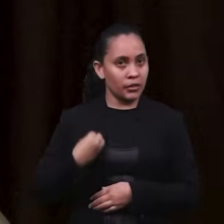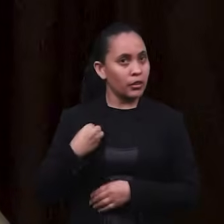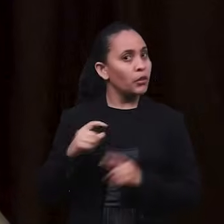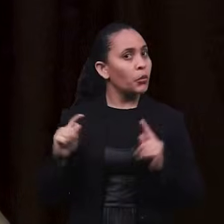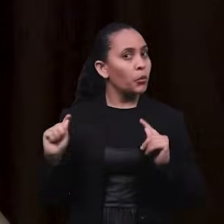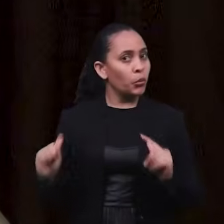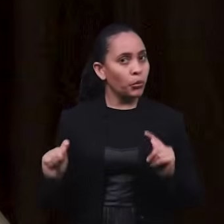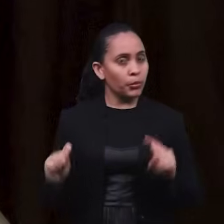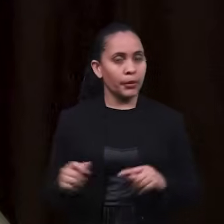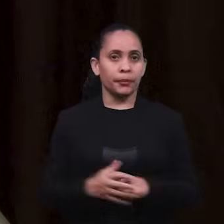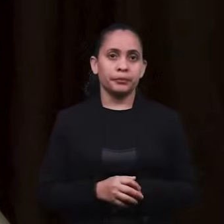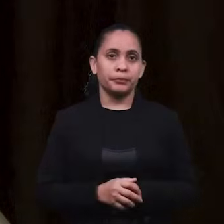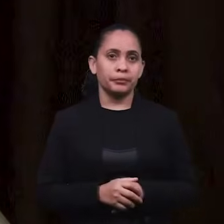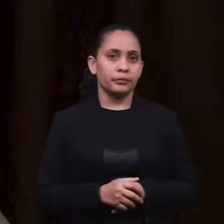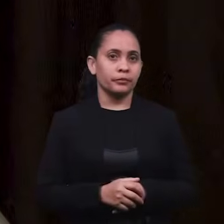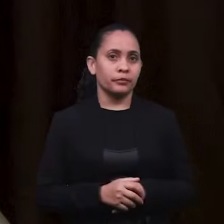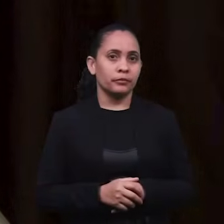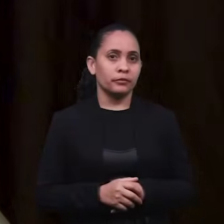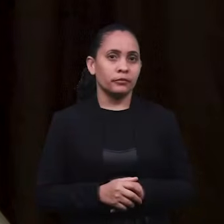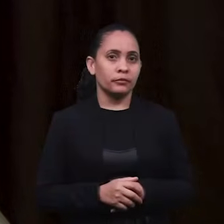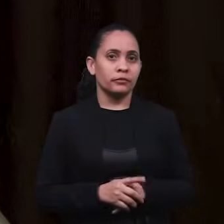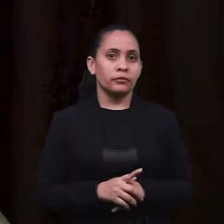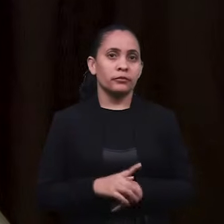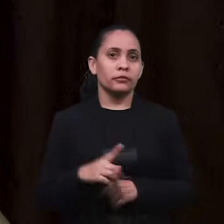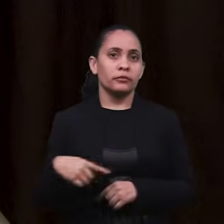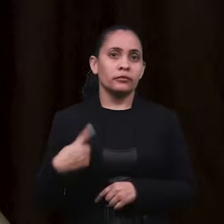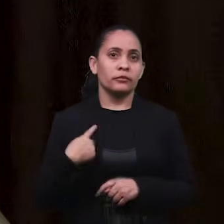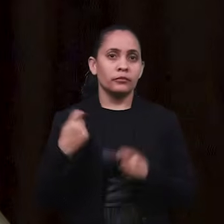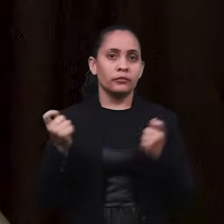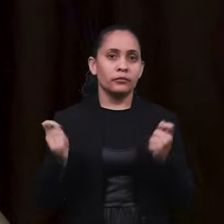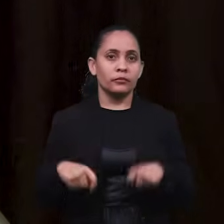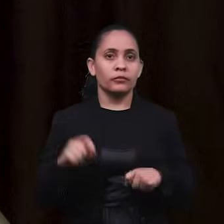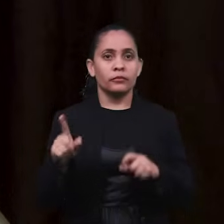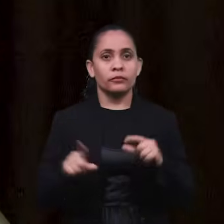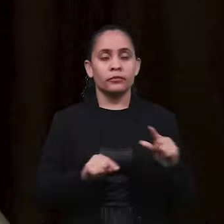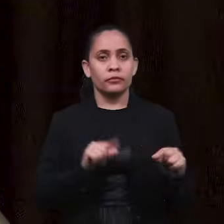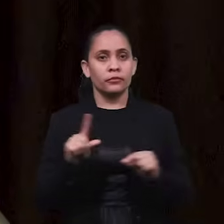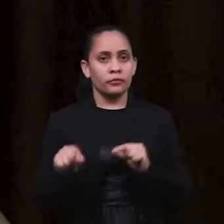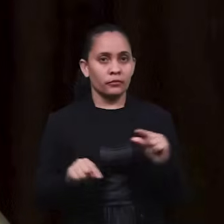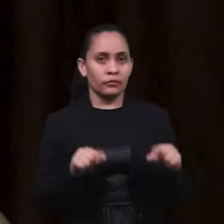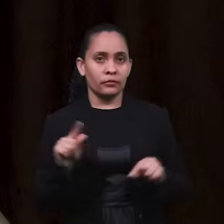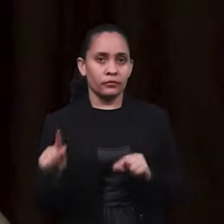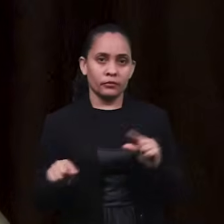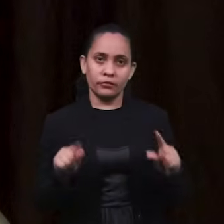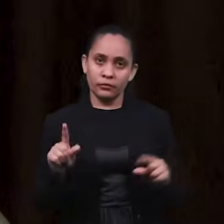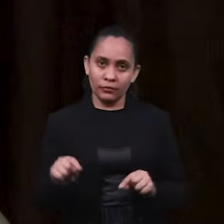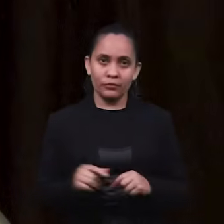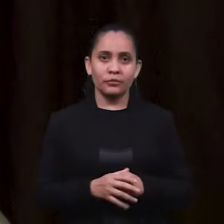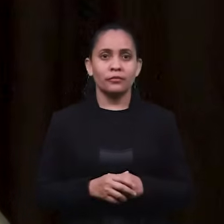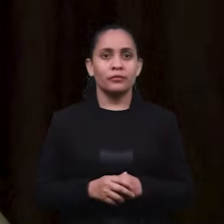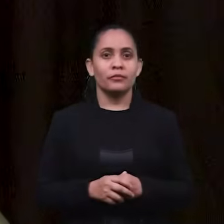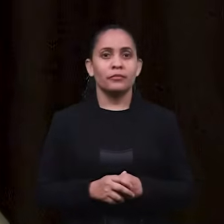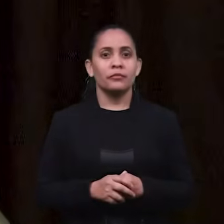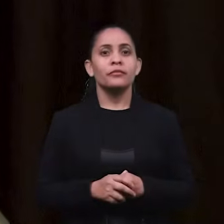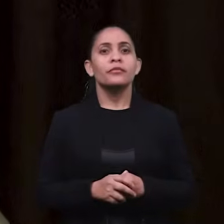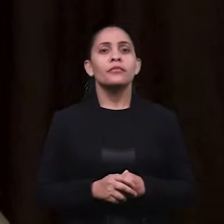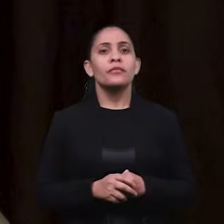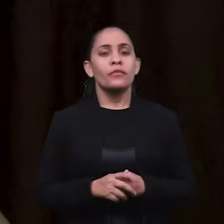é uma condição, né, que a gente pode escolher, né? A gente tem a opção de escolher